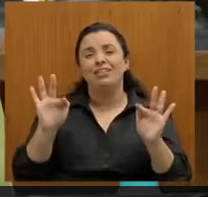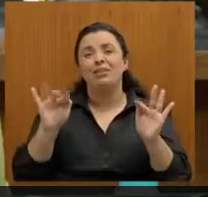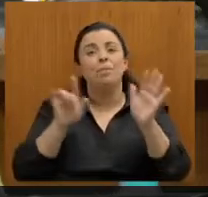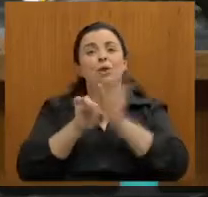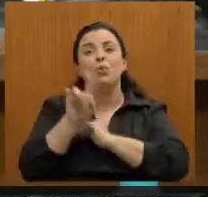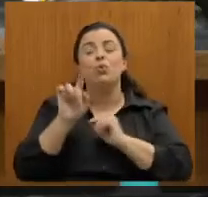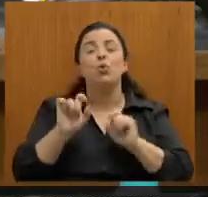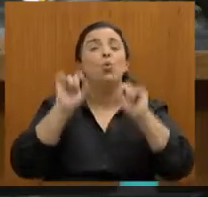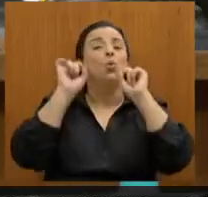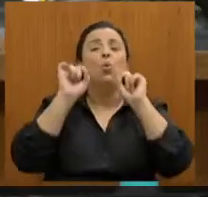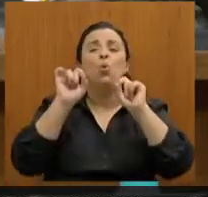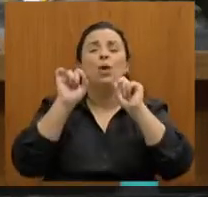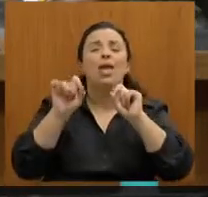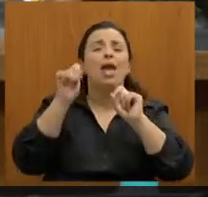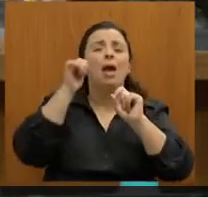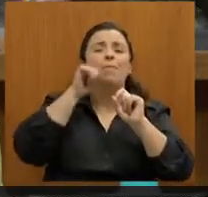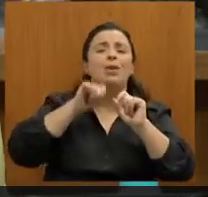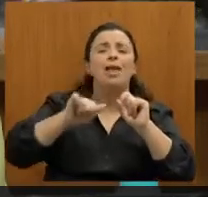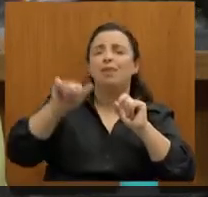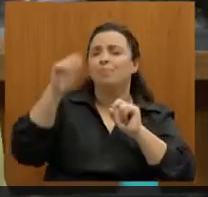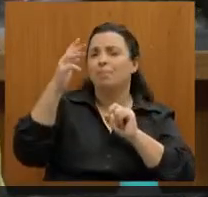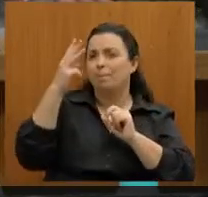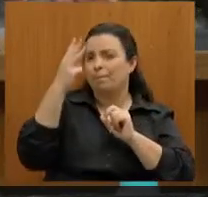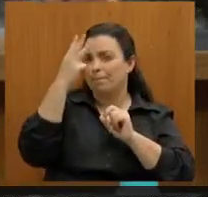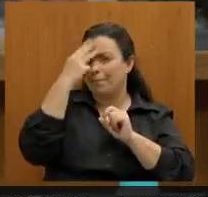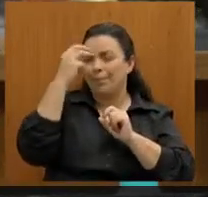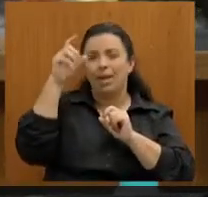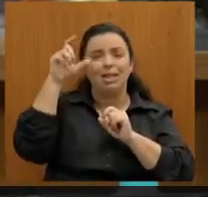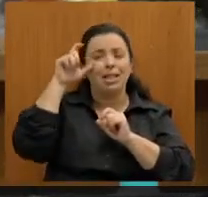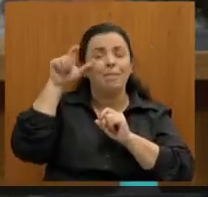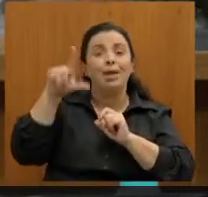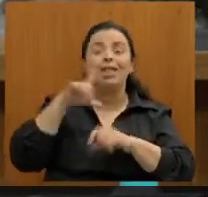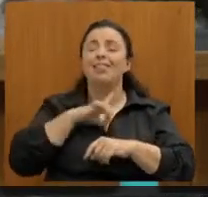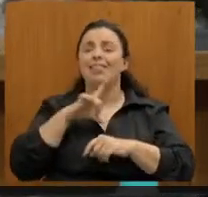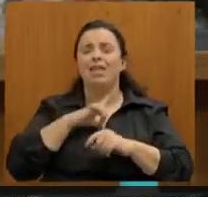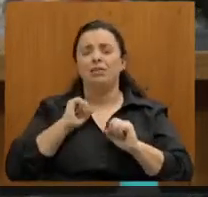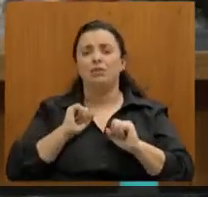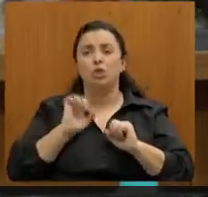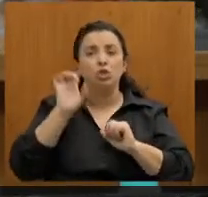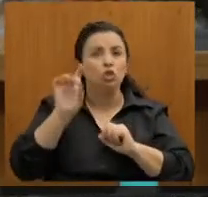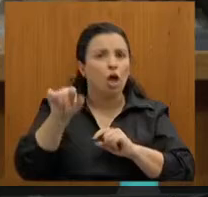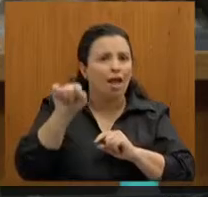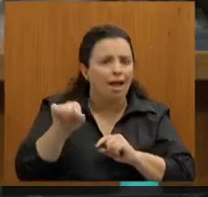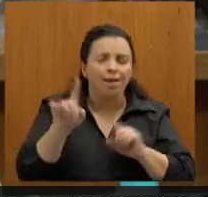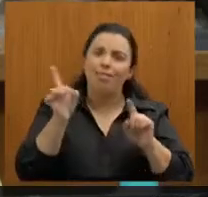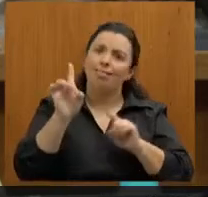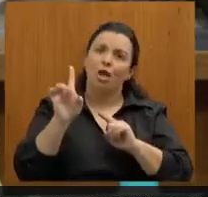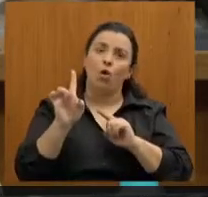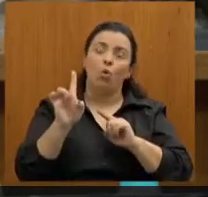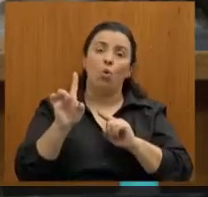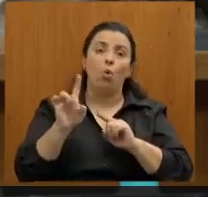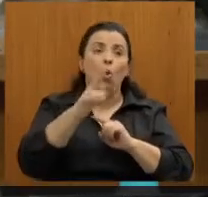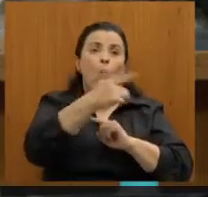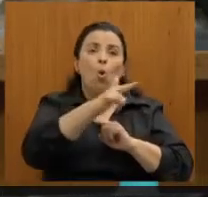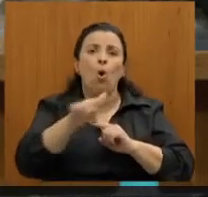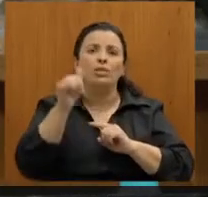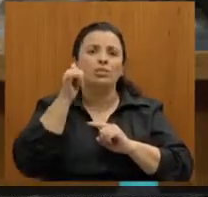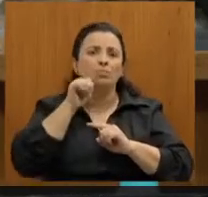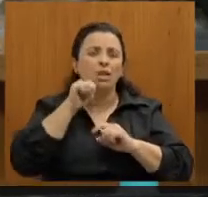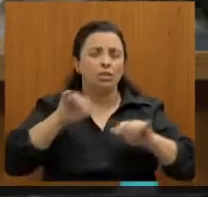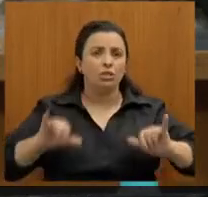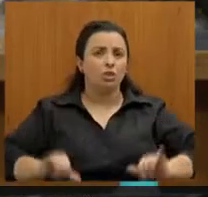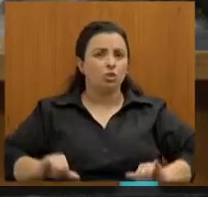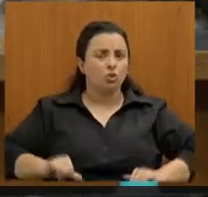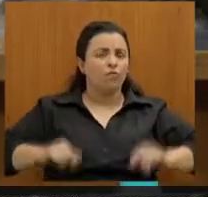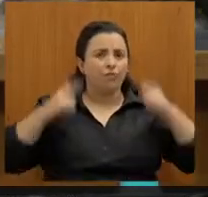Penha aquela que foi vítima de uma violência brutal mais que embora